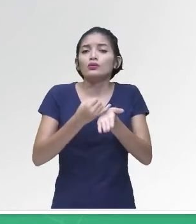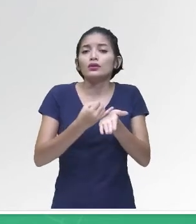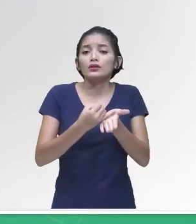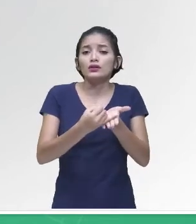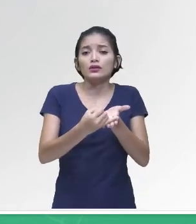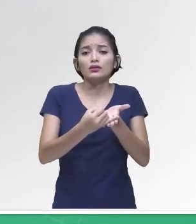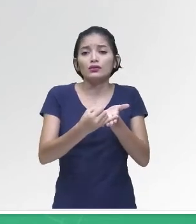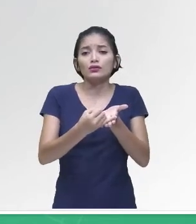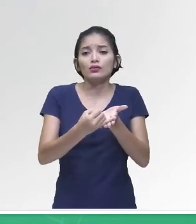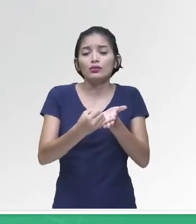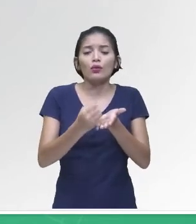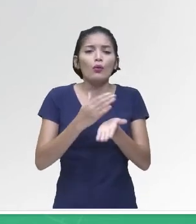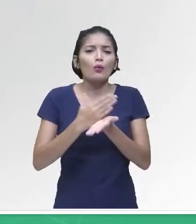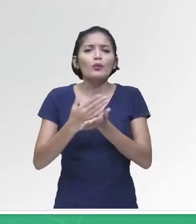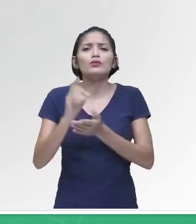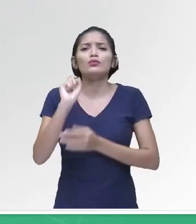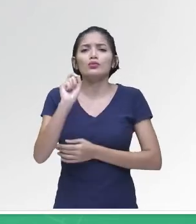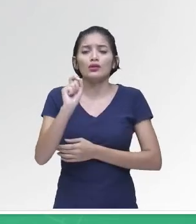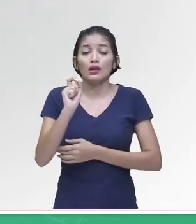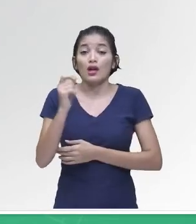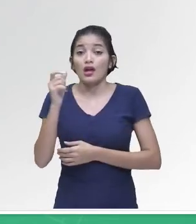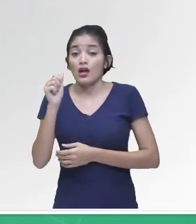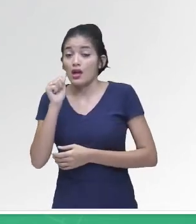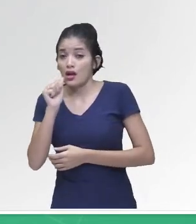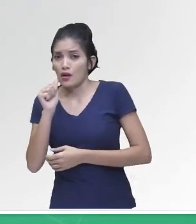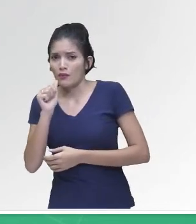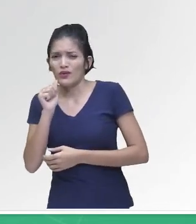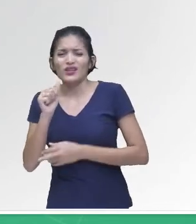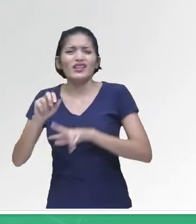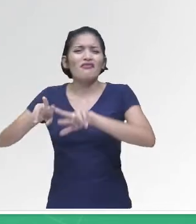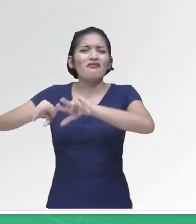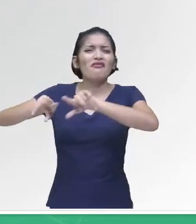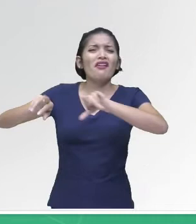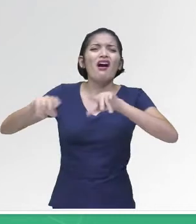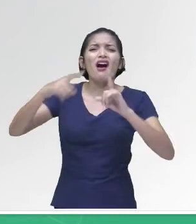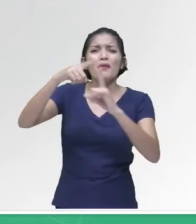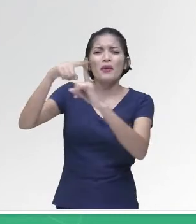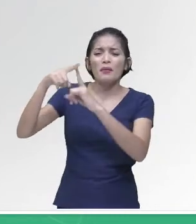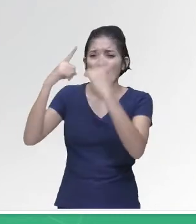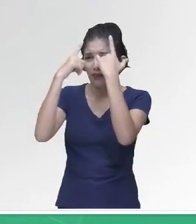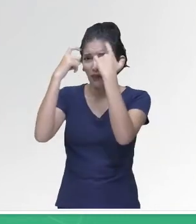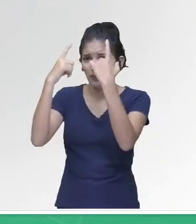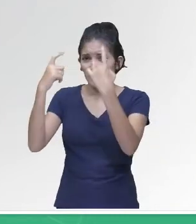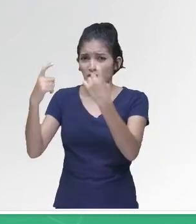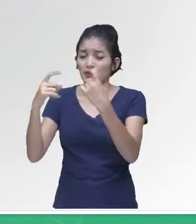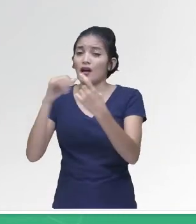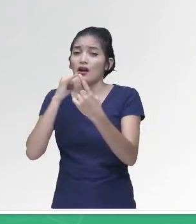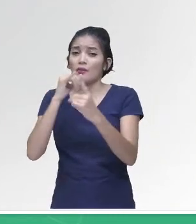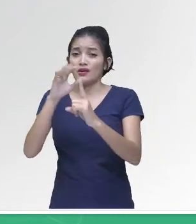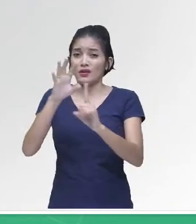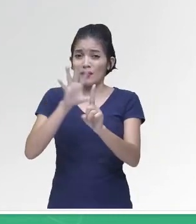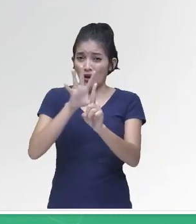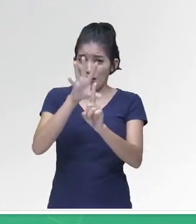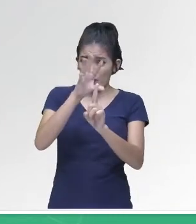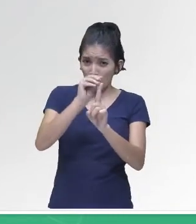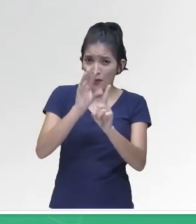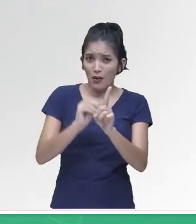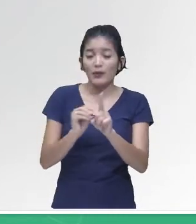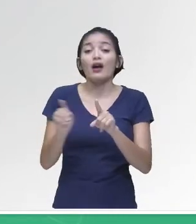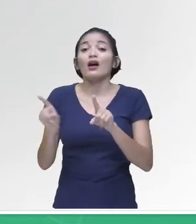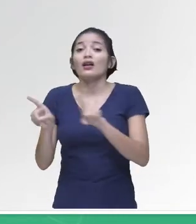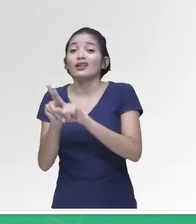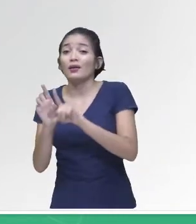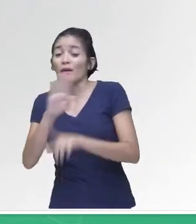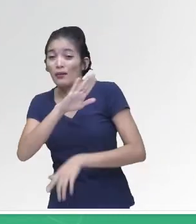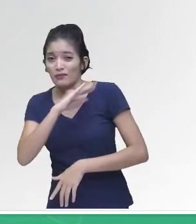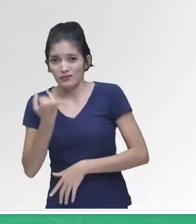aí. Mulheres são alvo de diversos tipos de violência, desde o assédio sexual até a morte, né? O